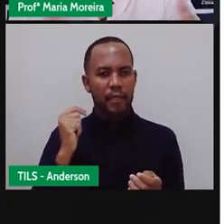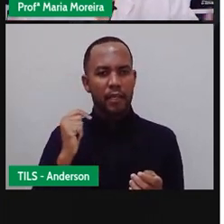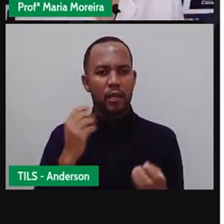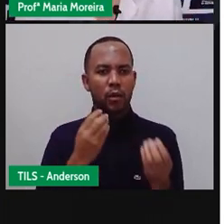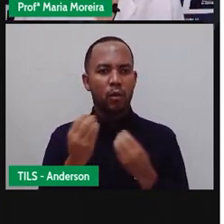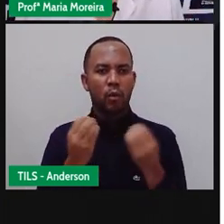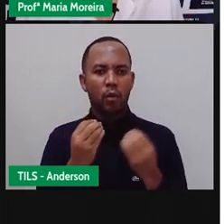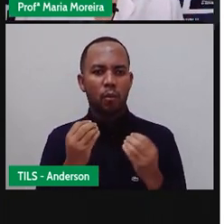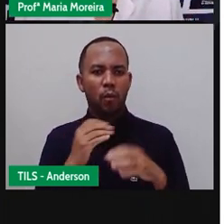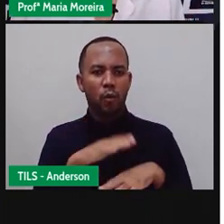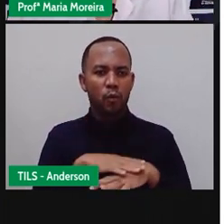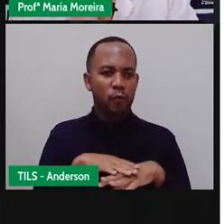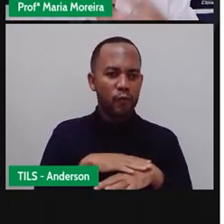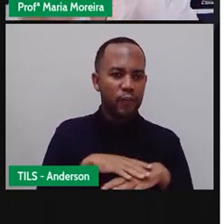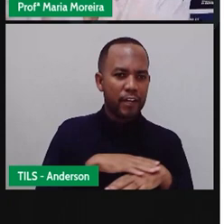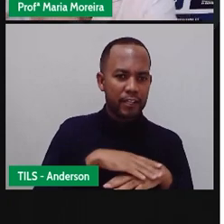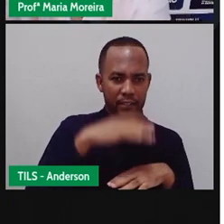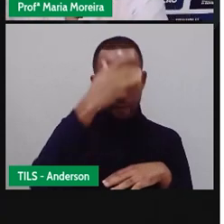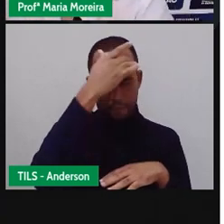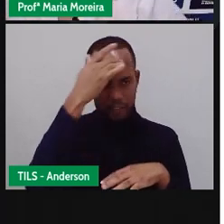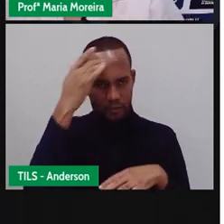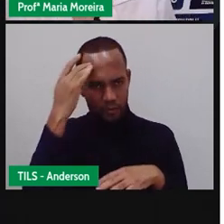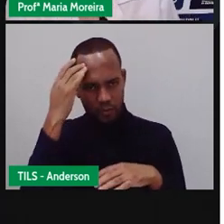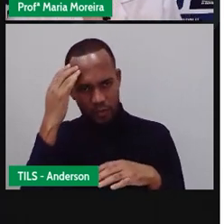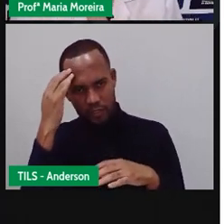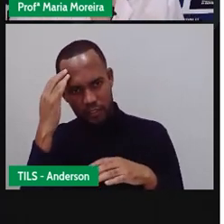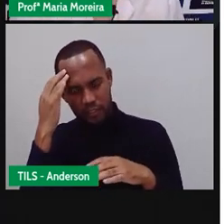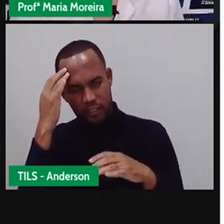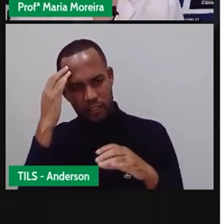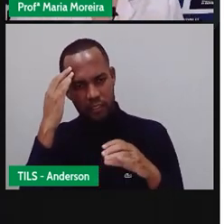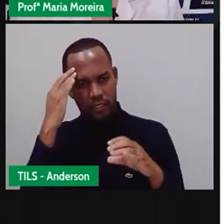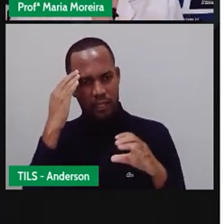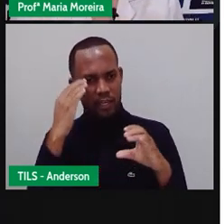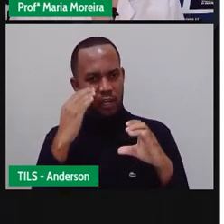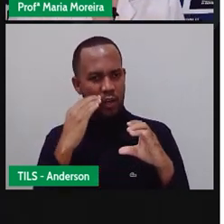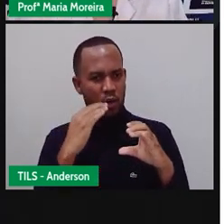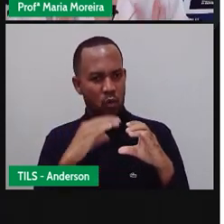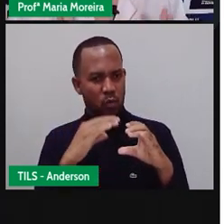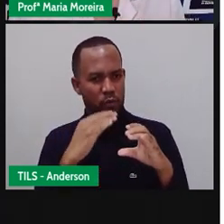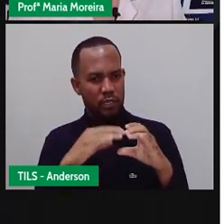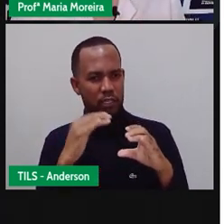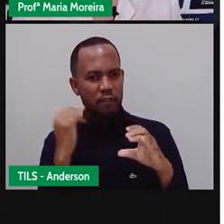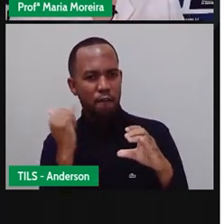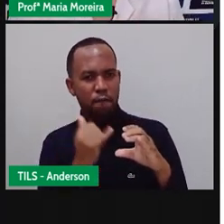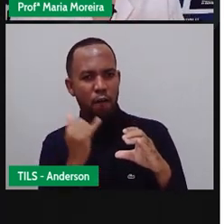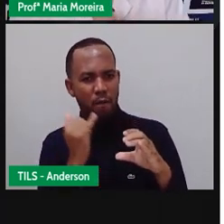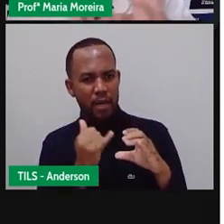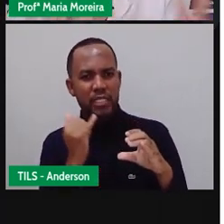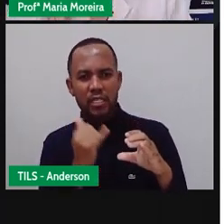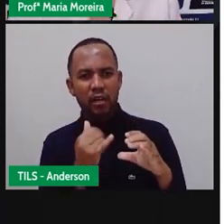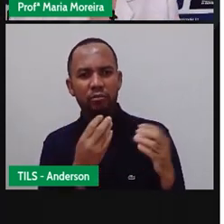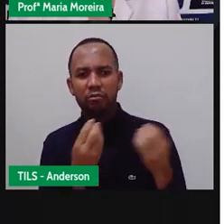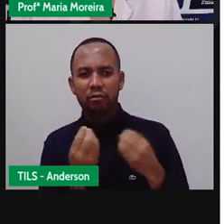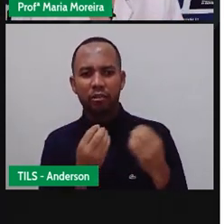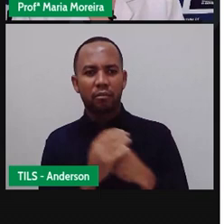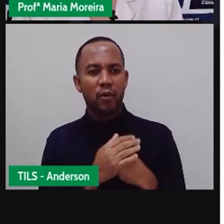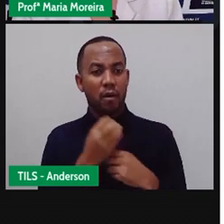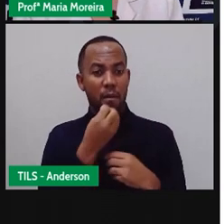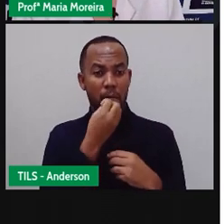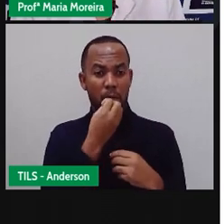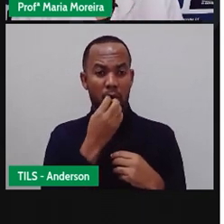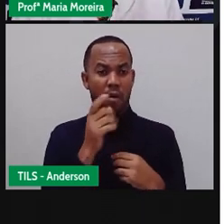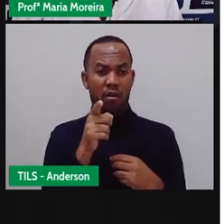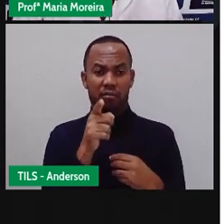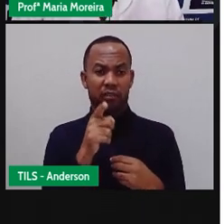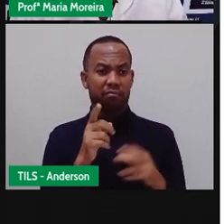espaço com essas pessoas e como essas informações elas iriam ser passadas Então é bom do jeito que tá é bom de ter a